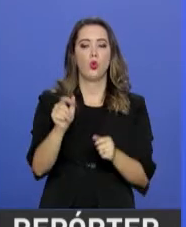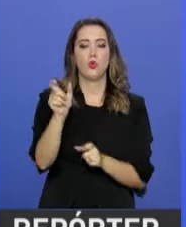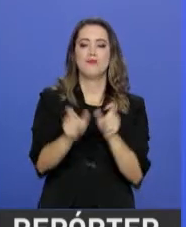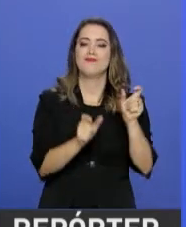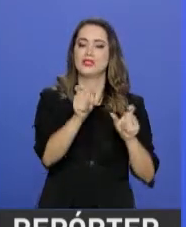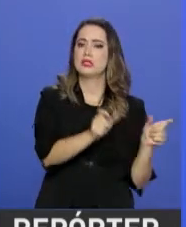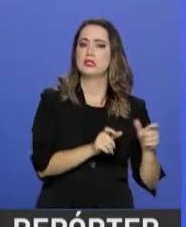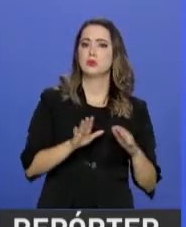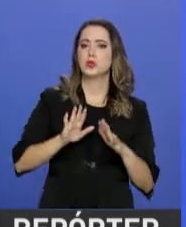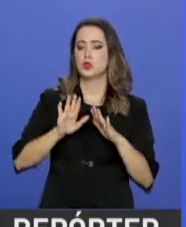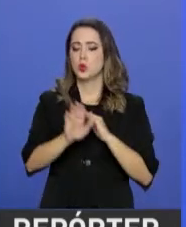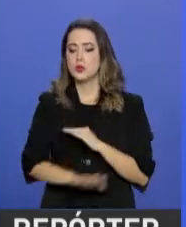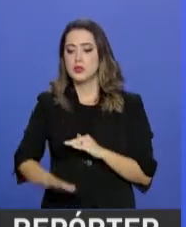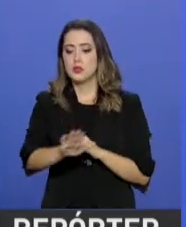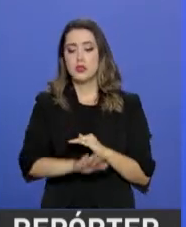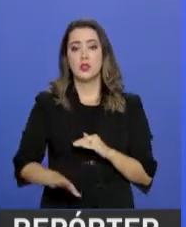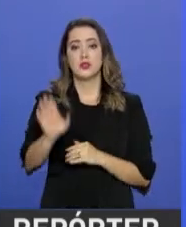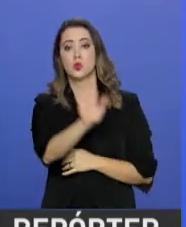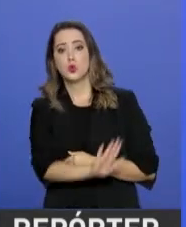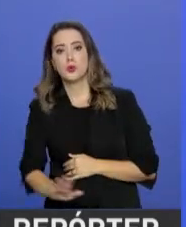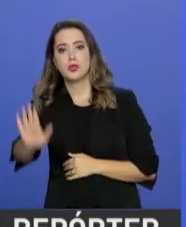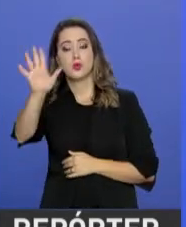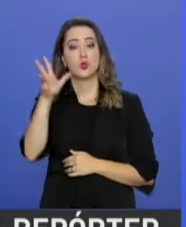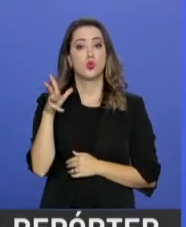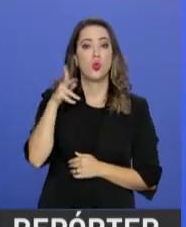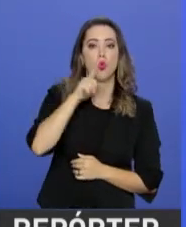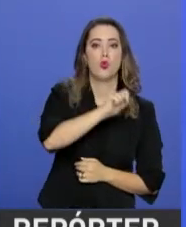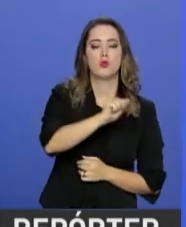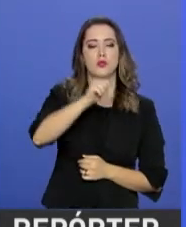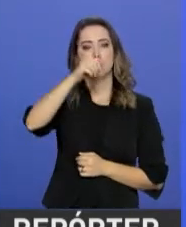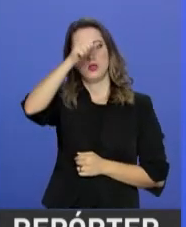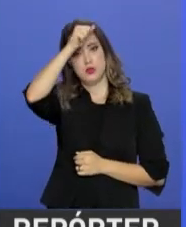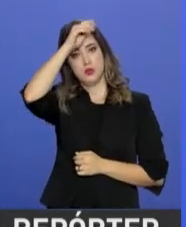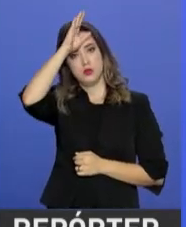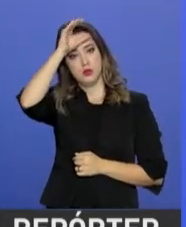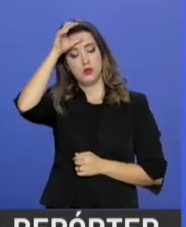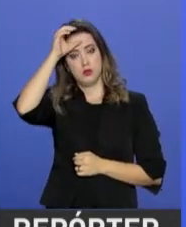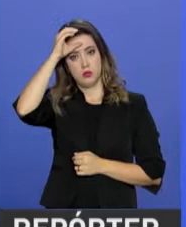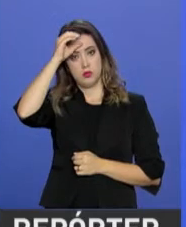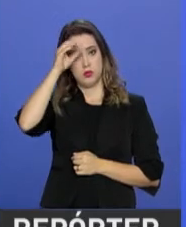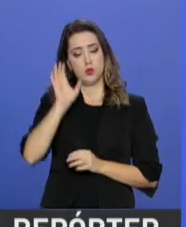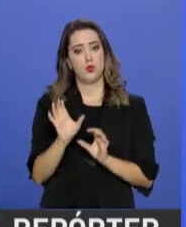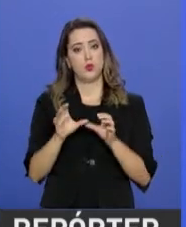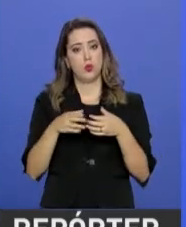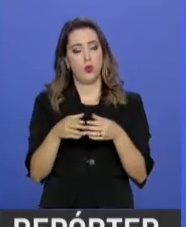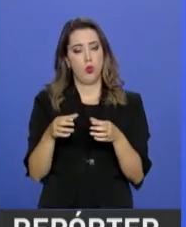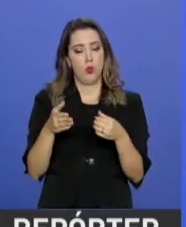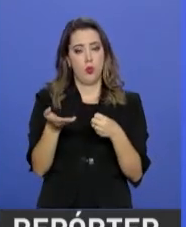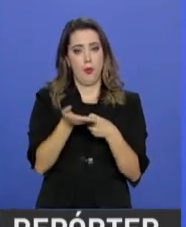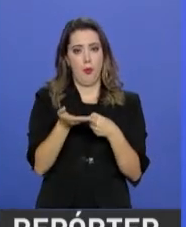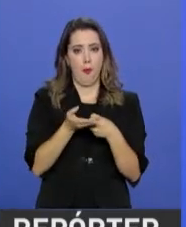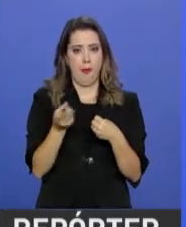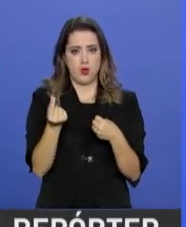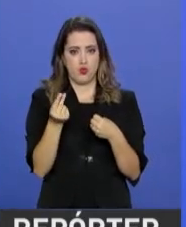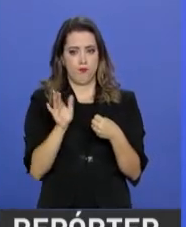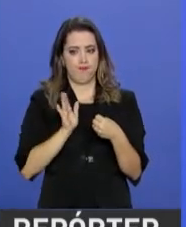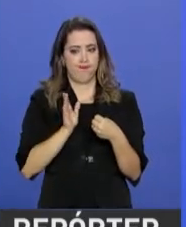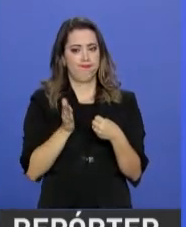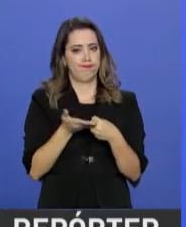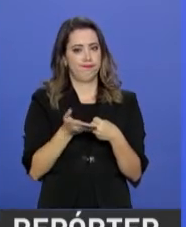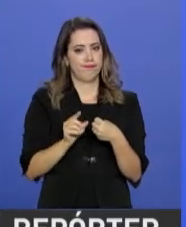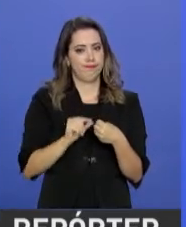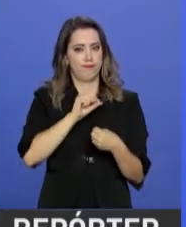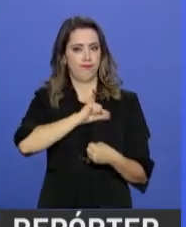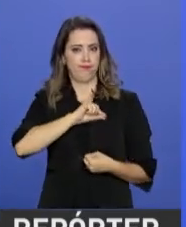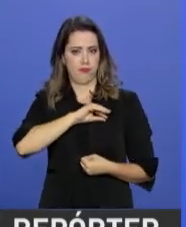mesma oportunidade em termos de alcançar o fábio já são plena dos filhos da classe média isso produz justiça